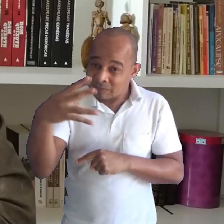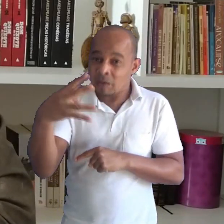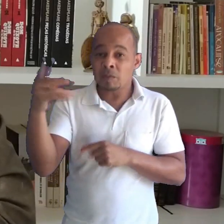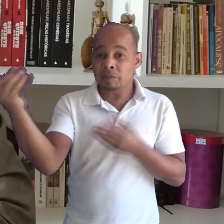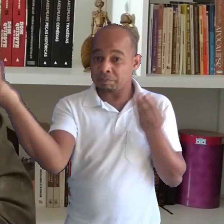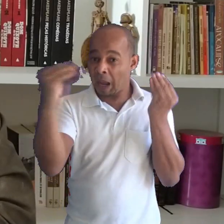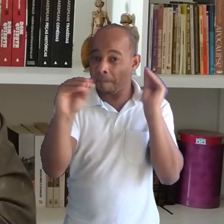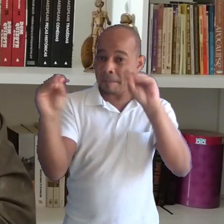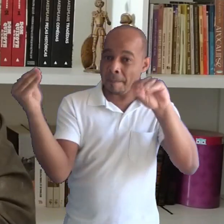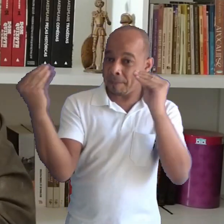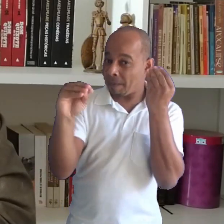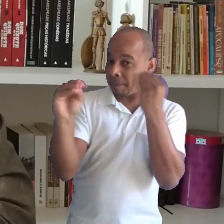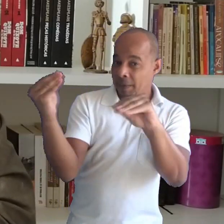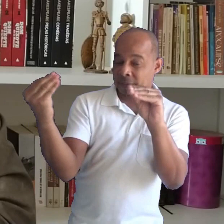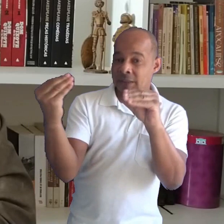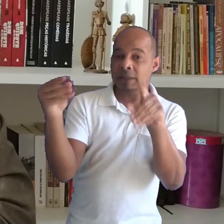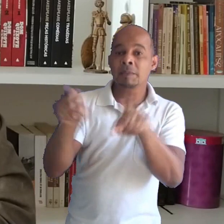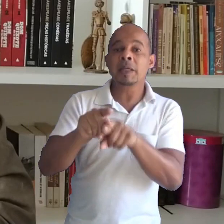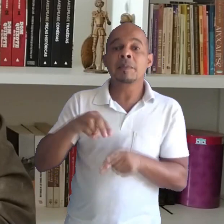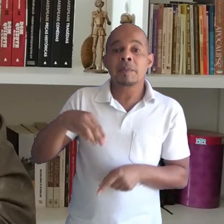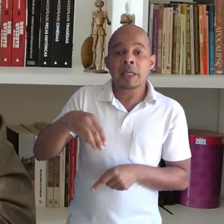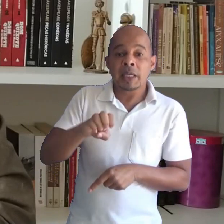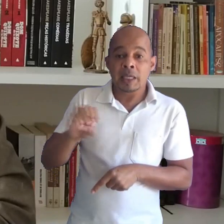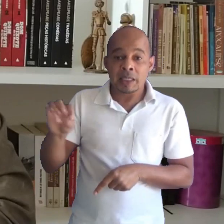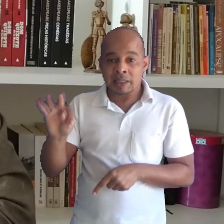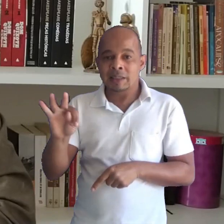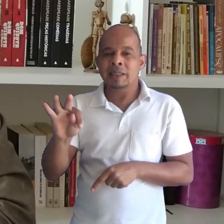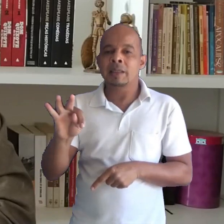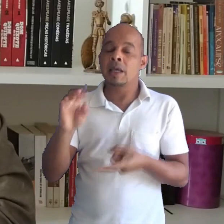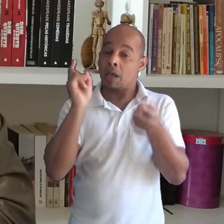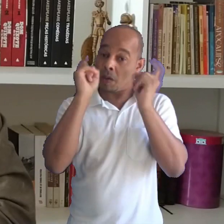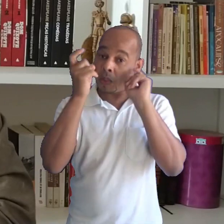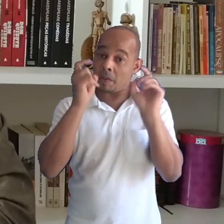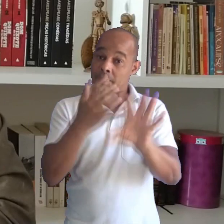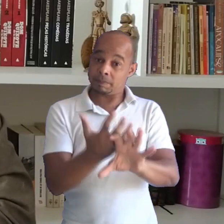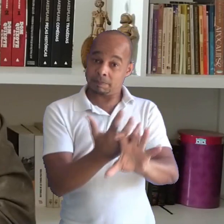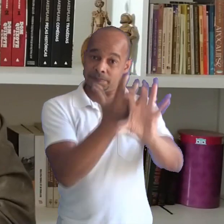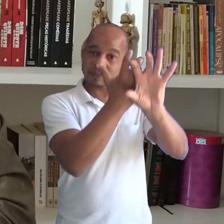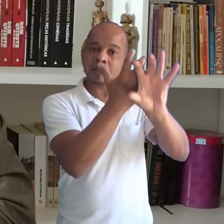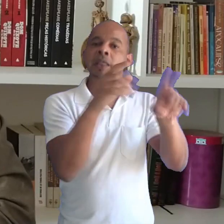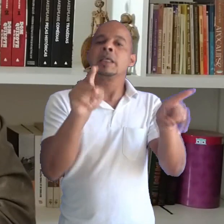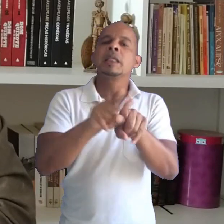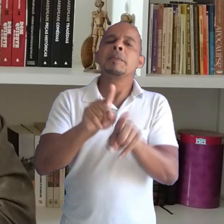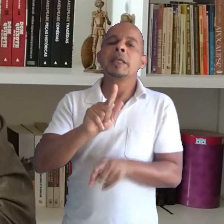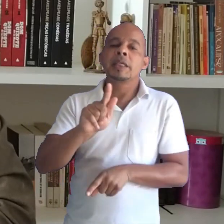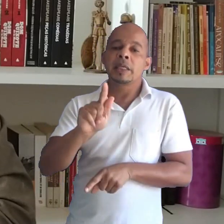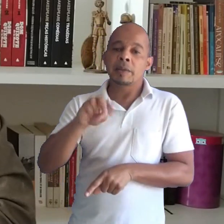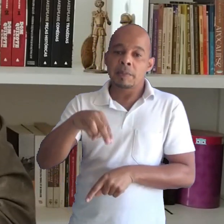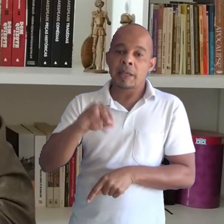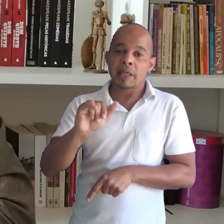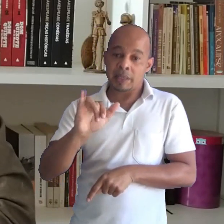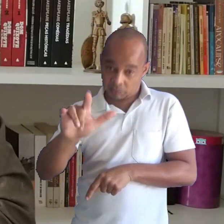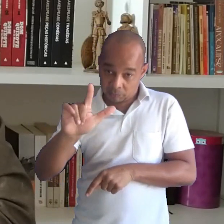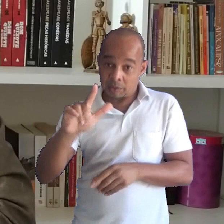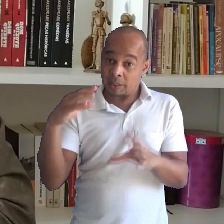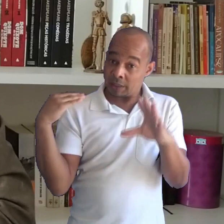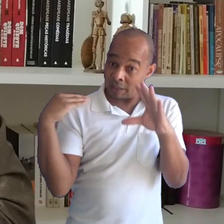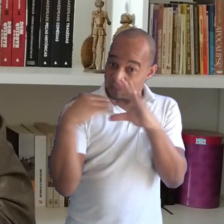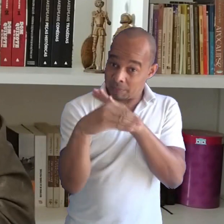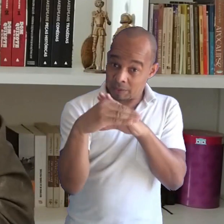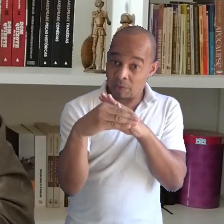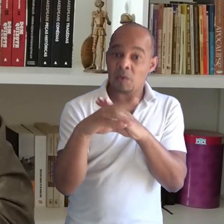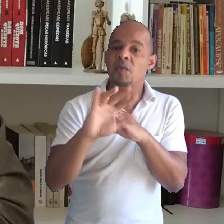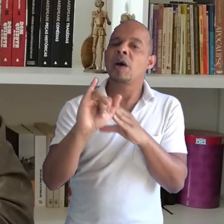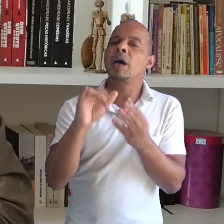de documentos e o Google Meet para reuniões online. Nós teremos também o Gmail, que vai substituir o nosso atual